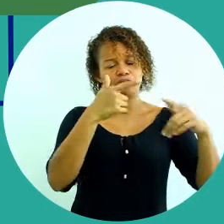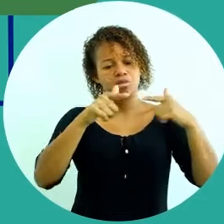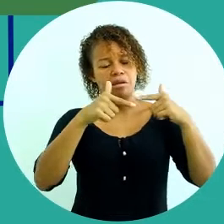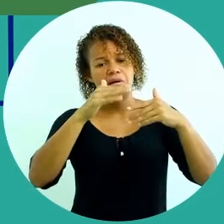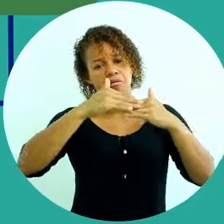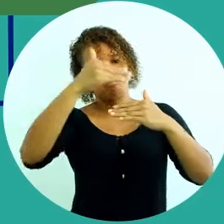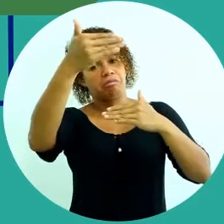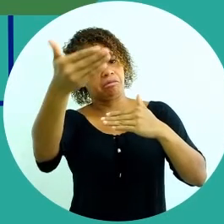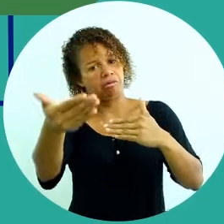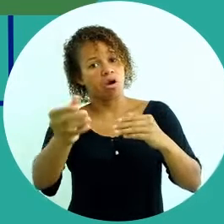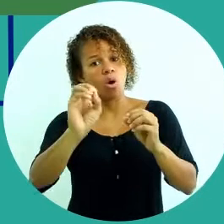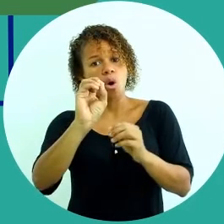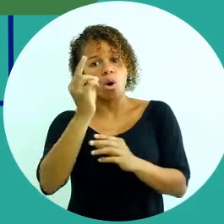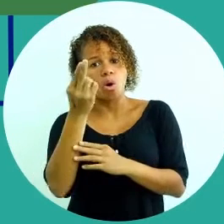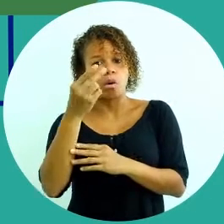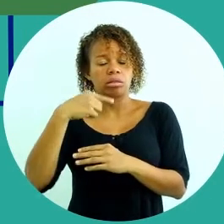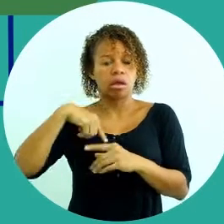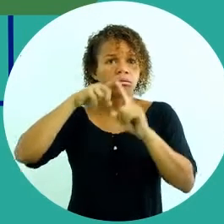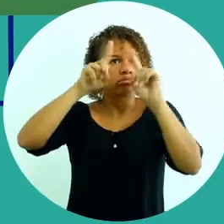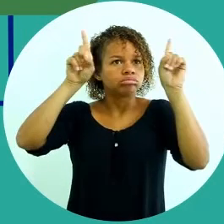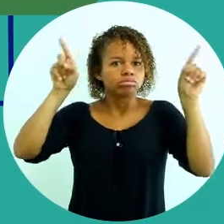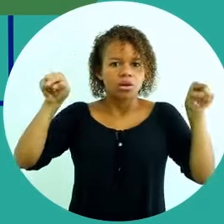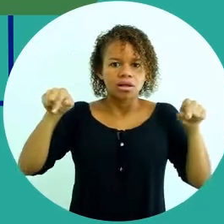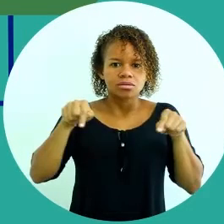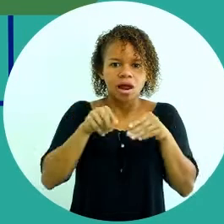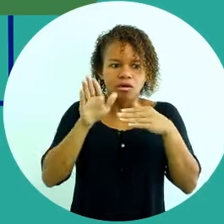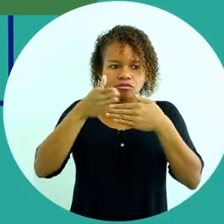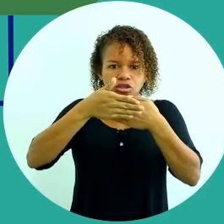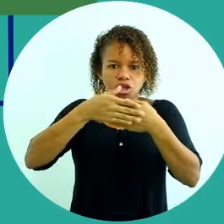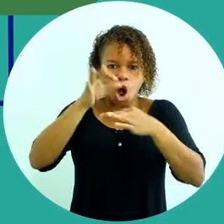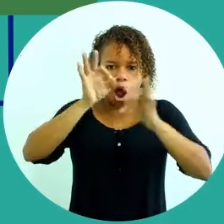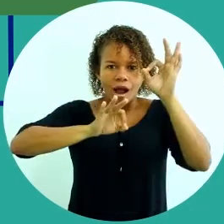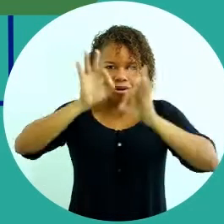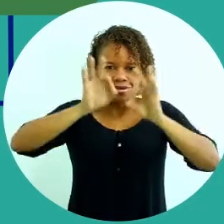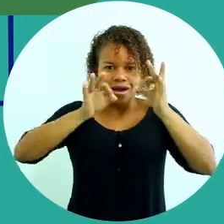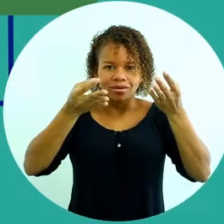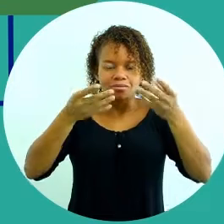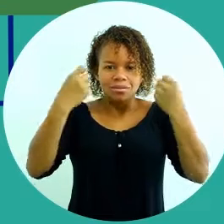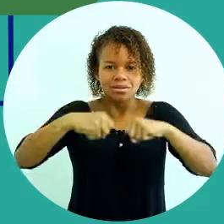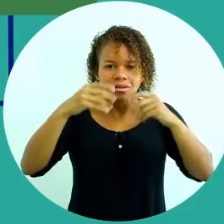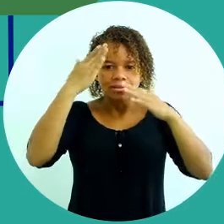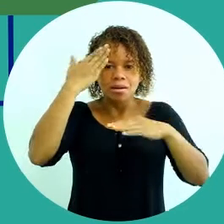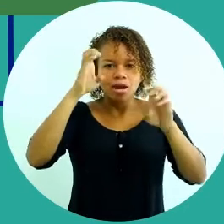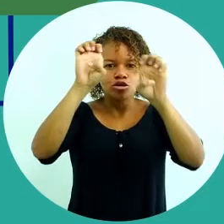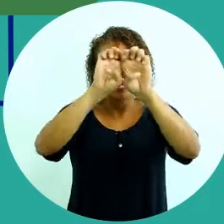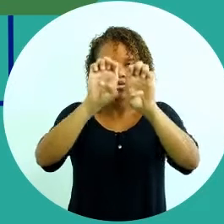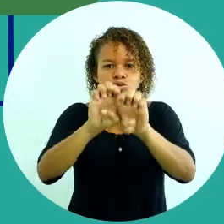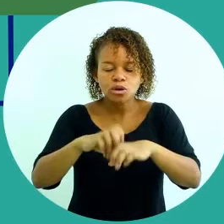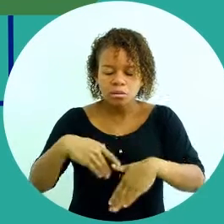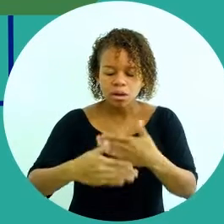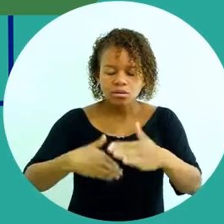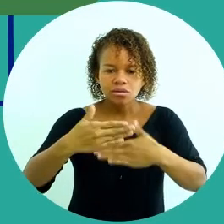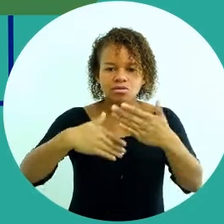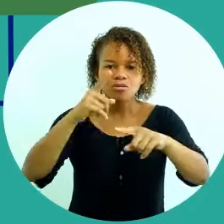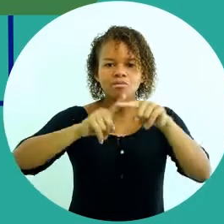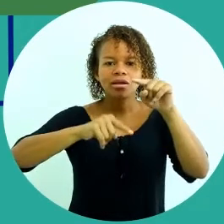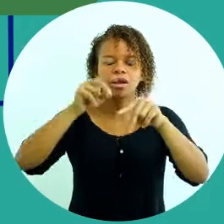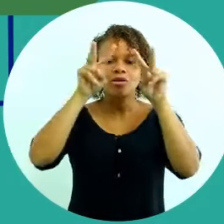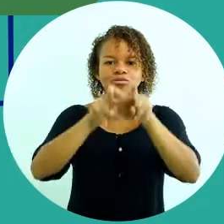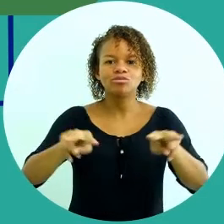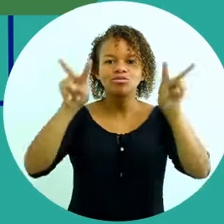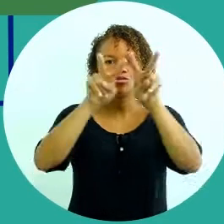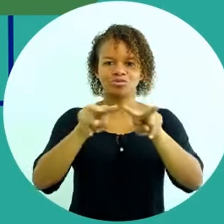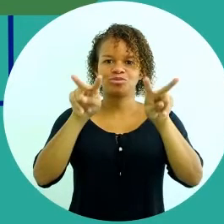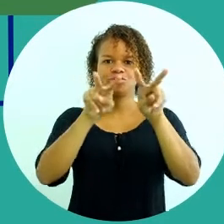local onde você trabalha, ou até no estúdio, enfim, toda a estrutura necessária para desenvolver o